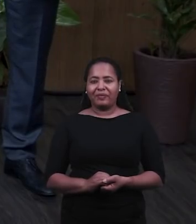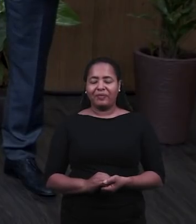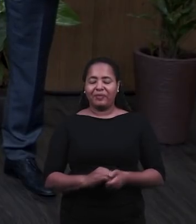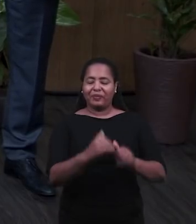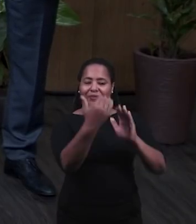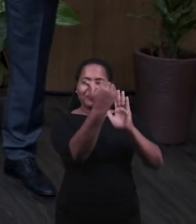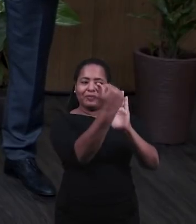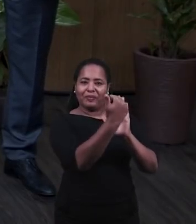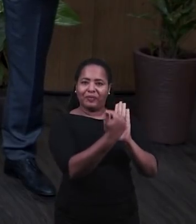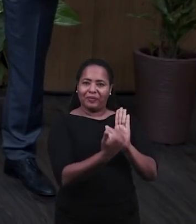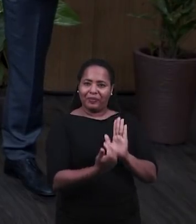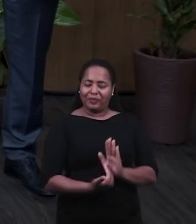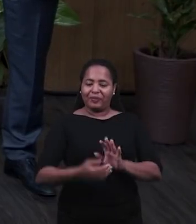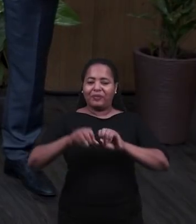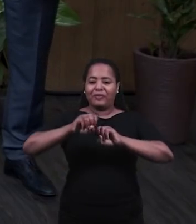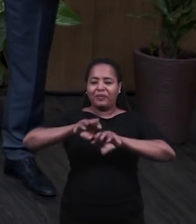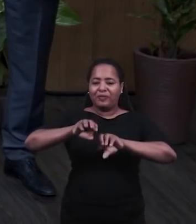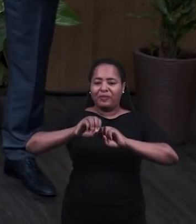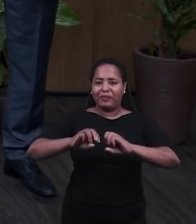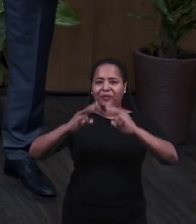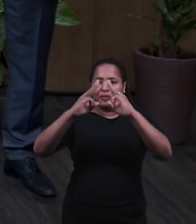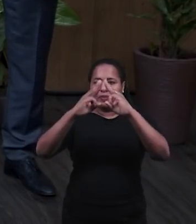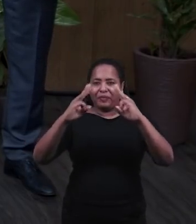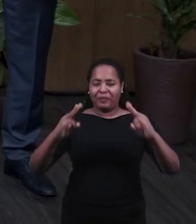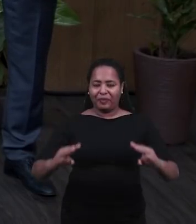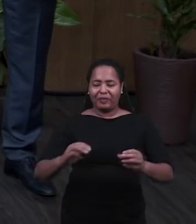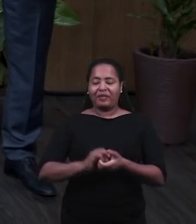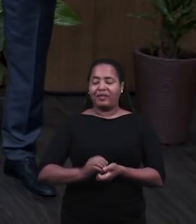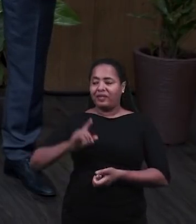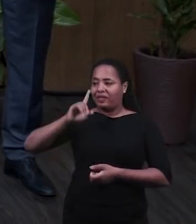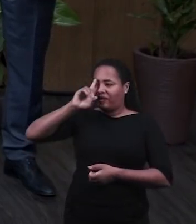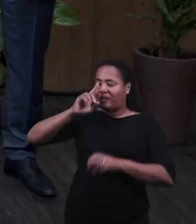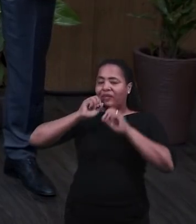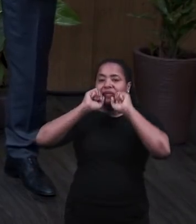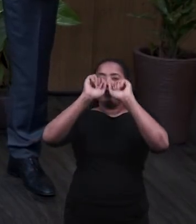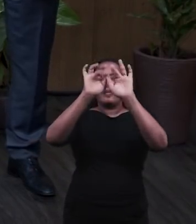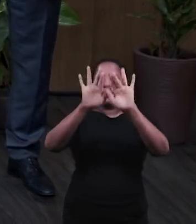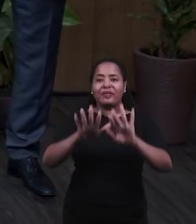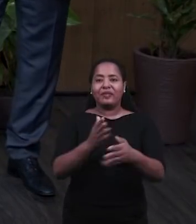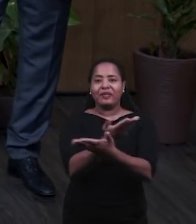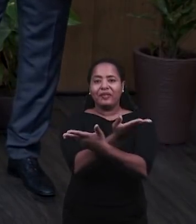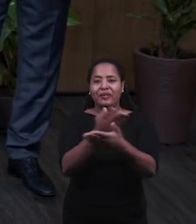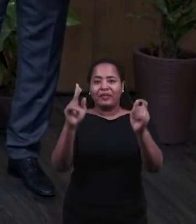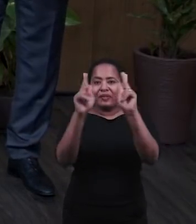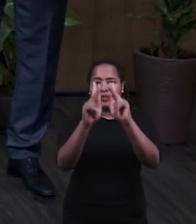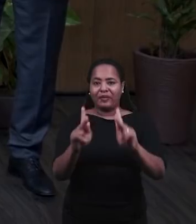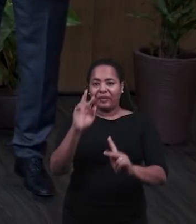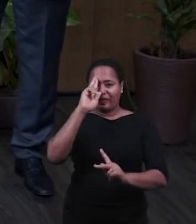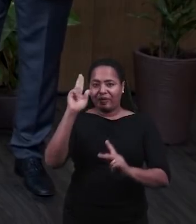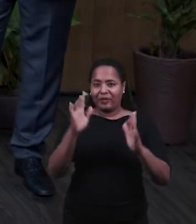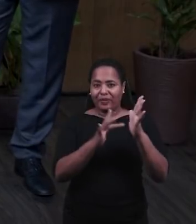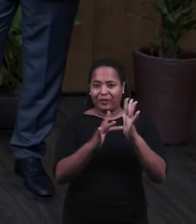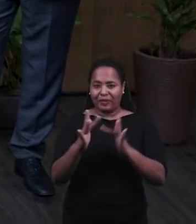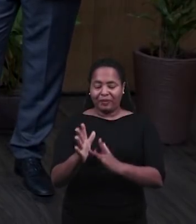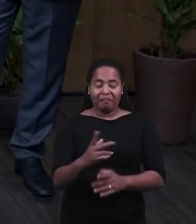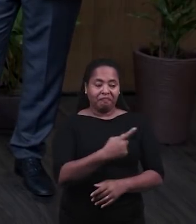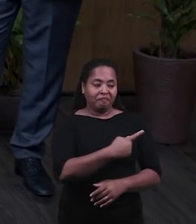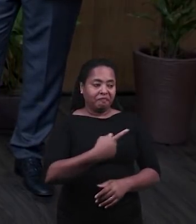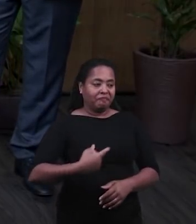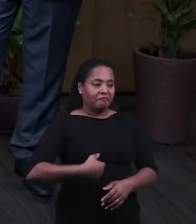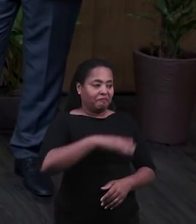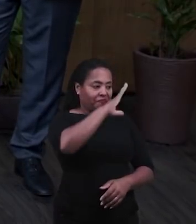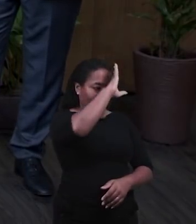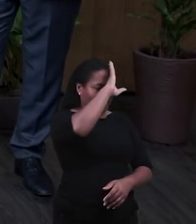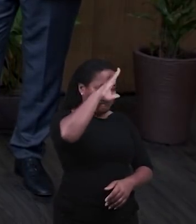Esse é o quadro Lições do Manaim. Deus abençoe a todos com a paz do Senhor Jesus. Pastor Sérgio, a paz